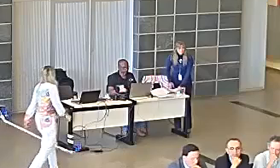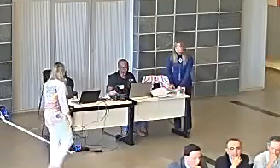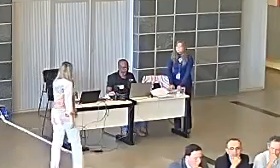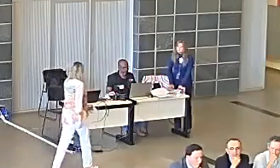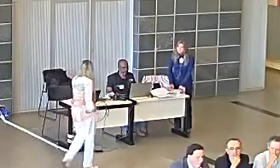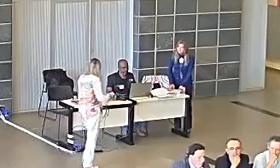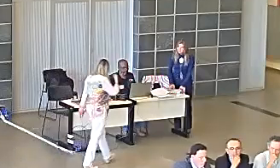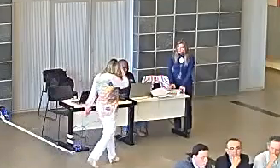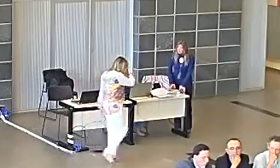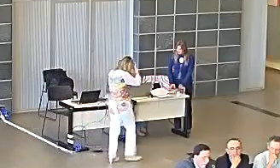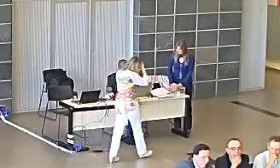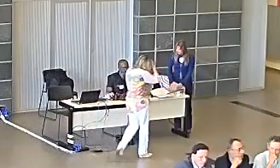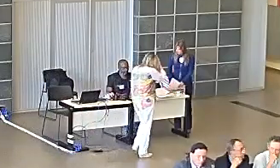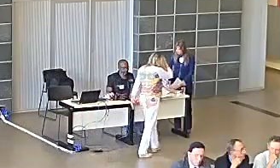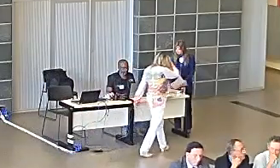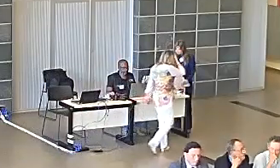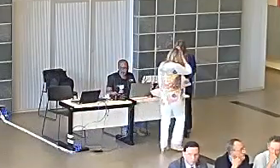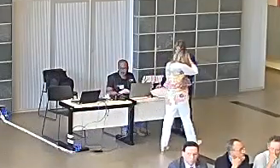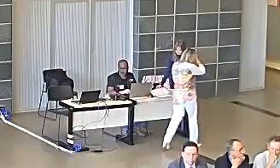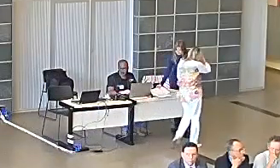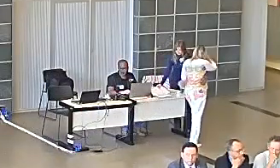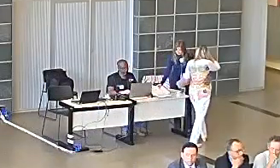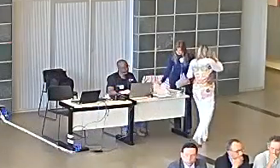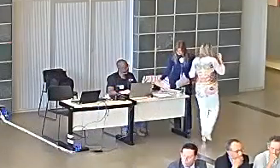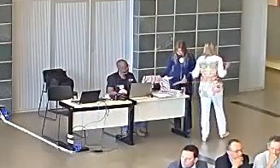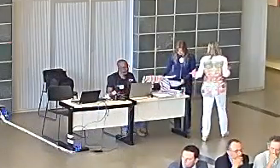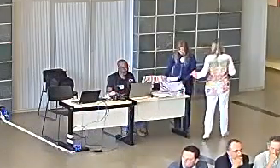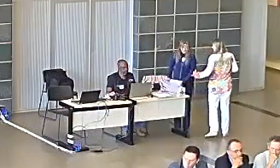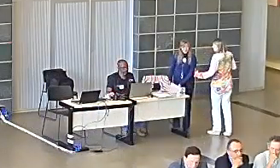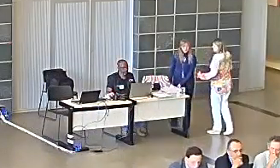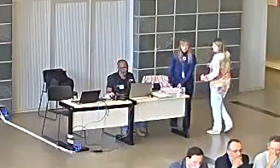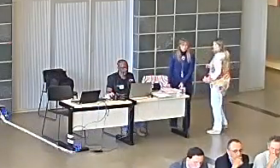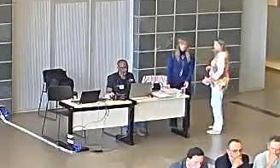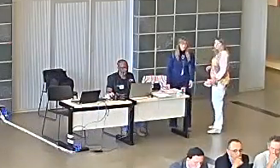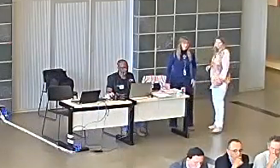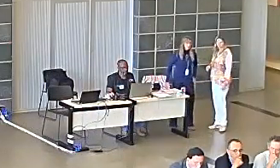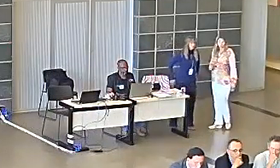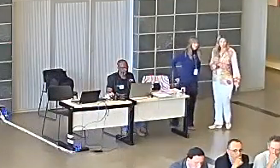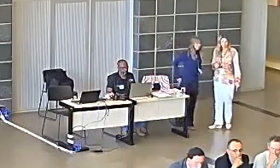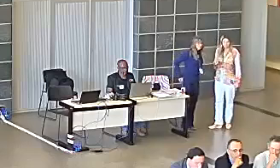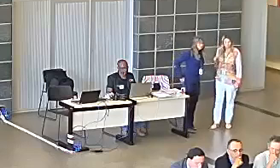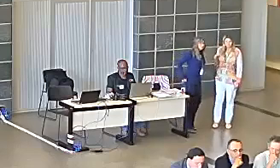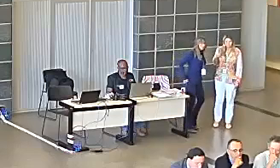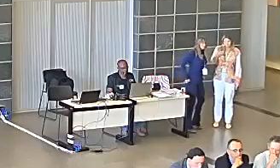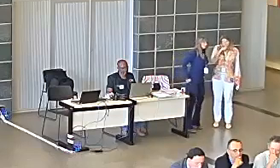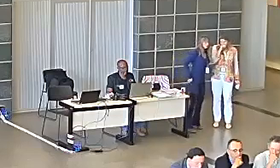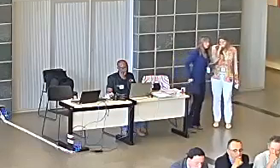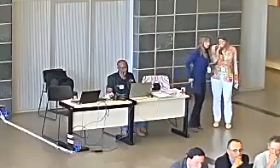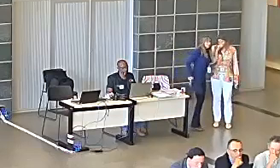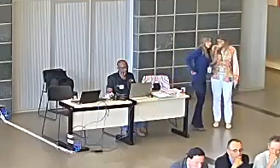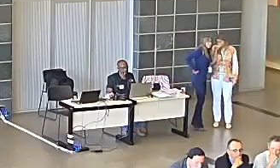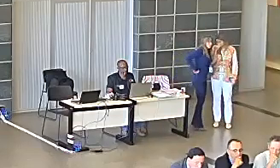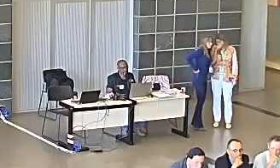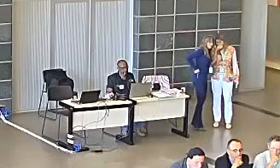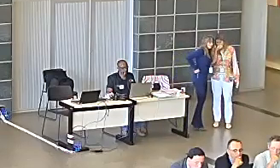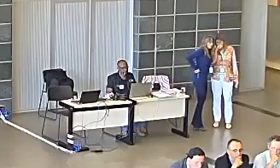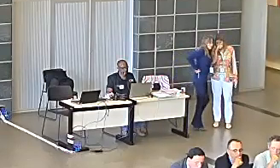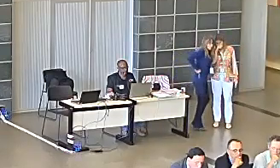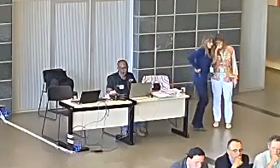a volta como eu faço para voltar se eu quero eu tenho que pagar passagem eu sou usuário da passagem com